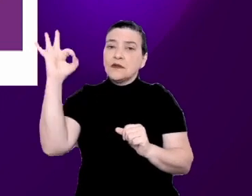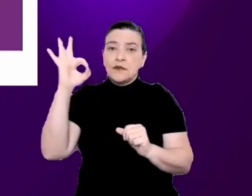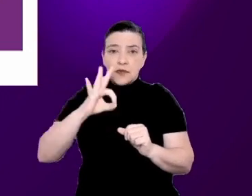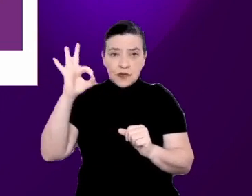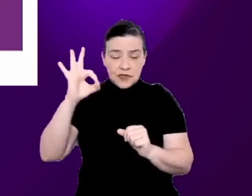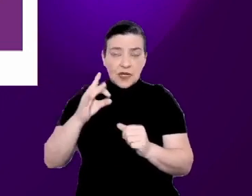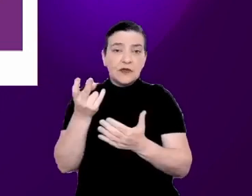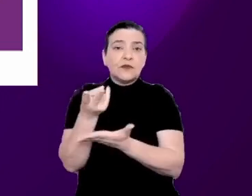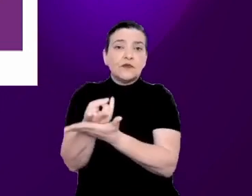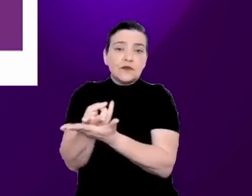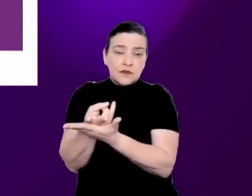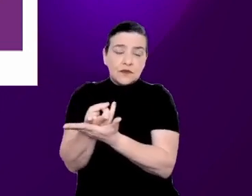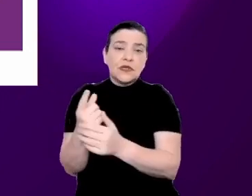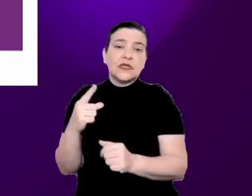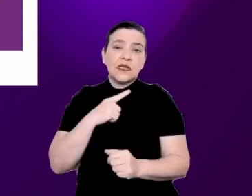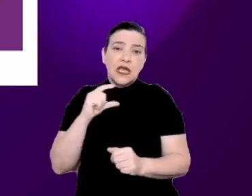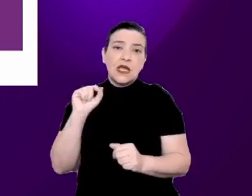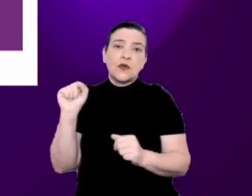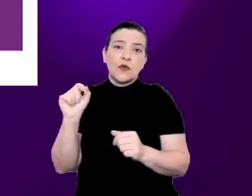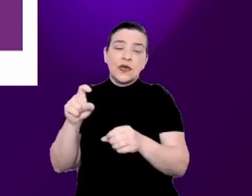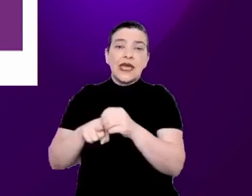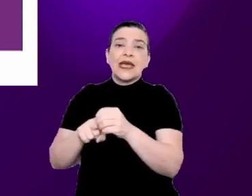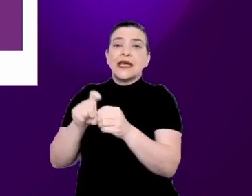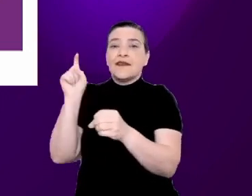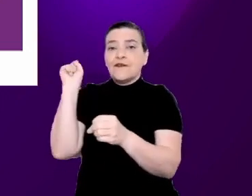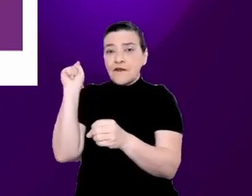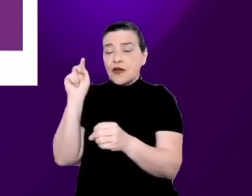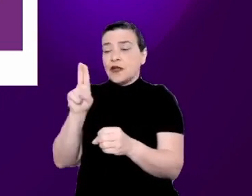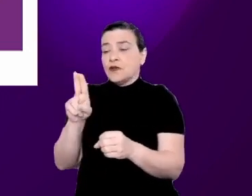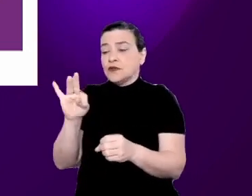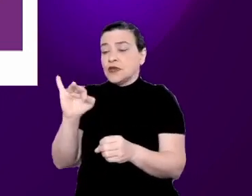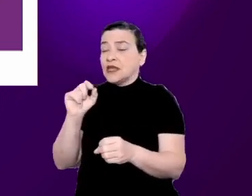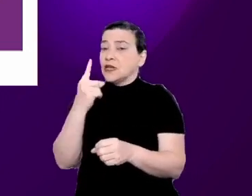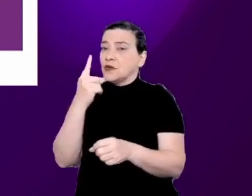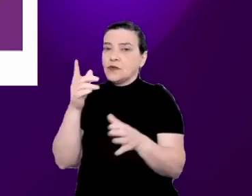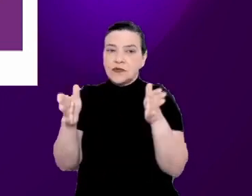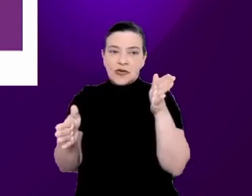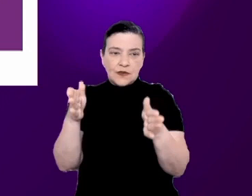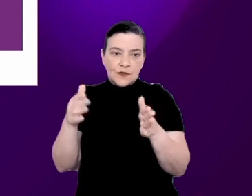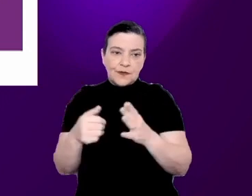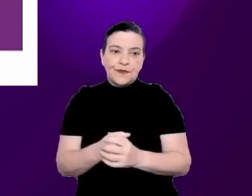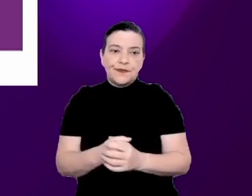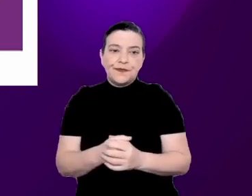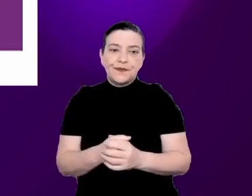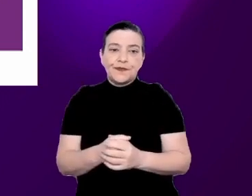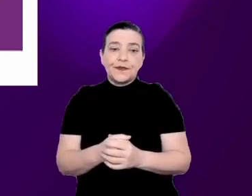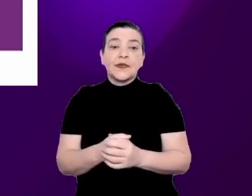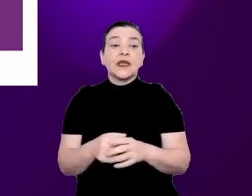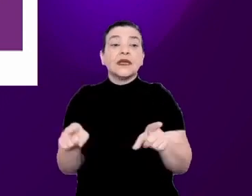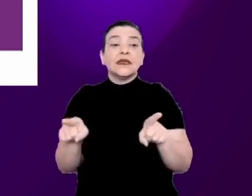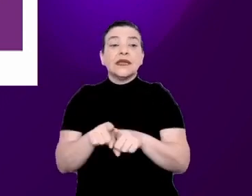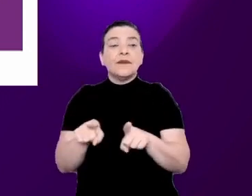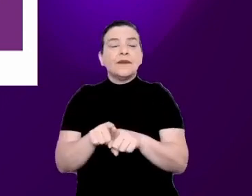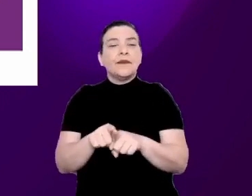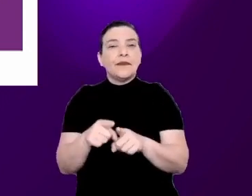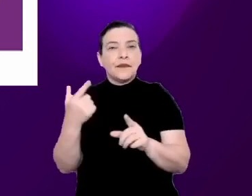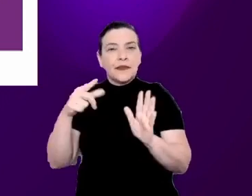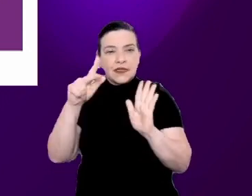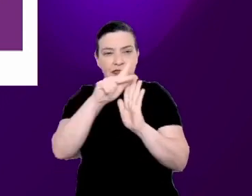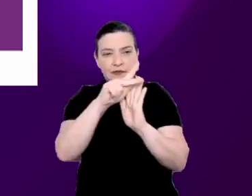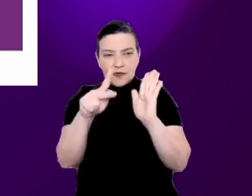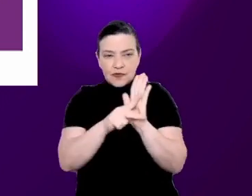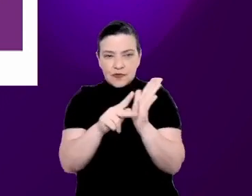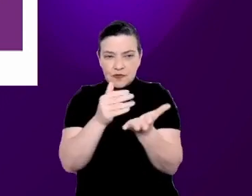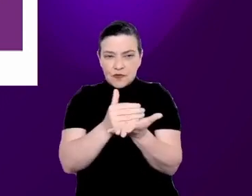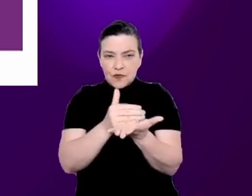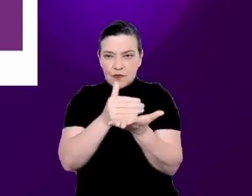pacientes recebem a alta da UTI já deambulando. E dentro desse projeto inicial